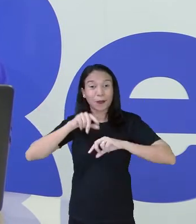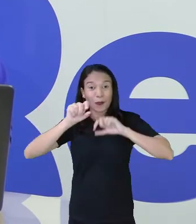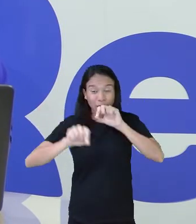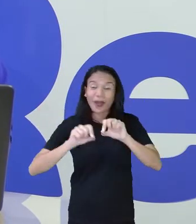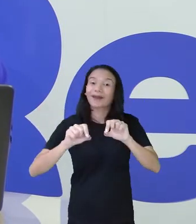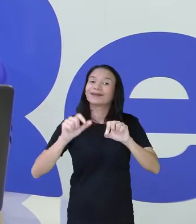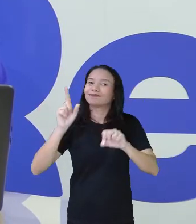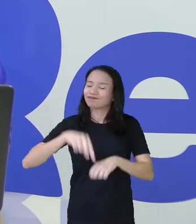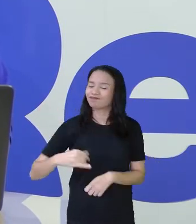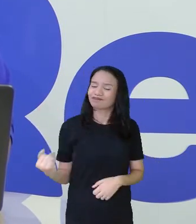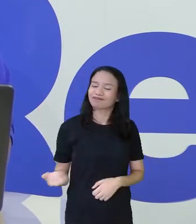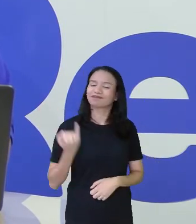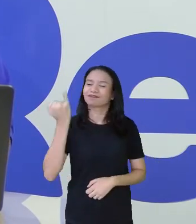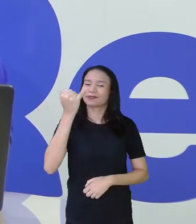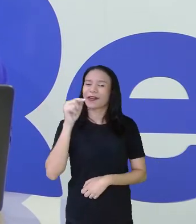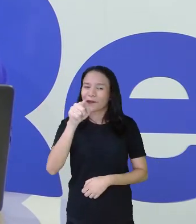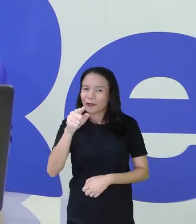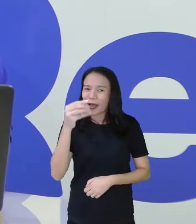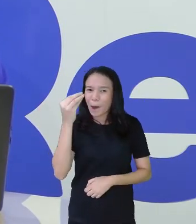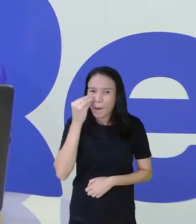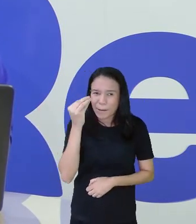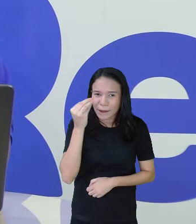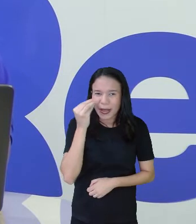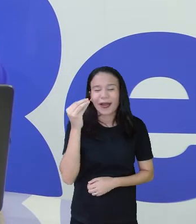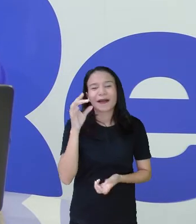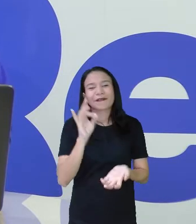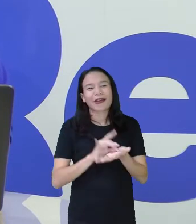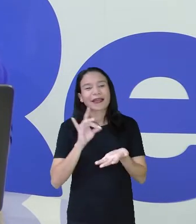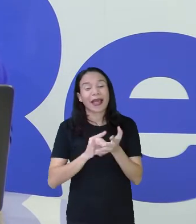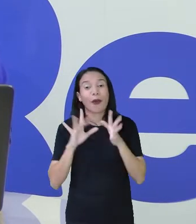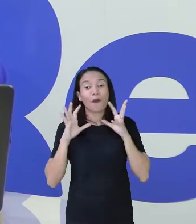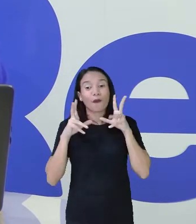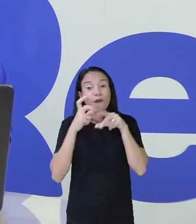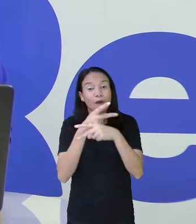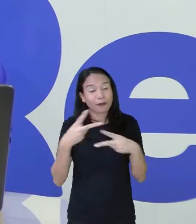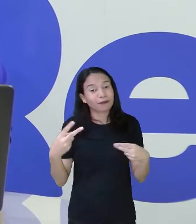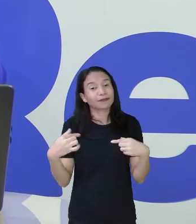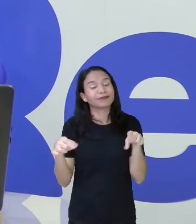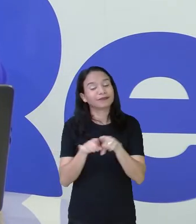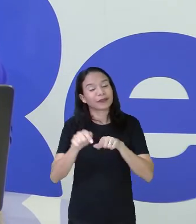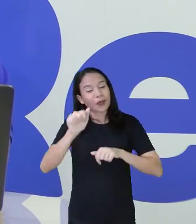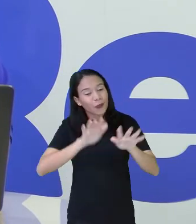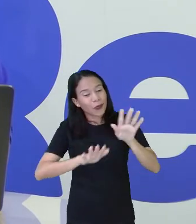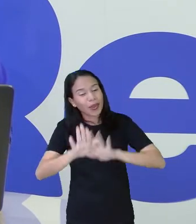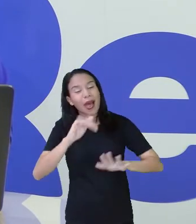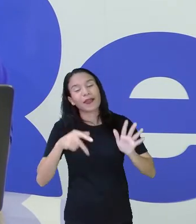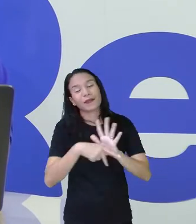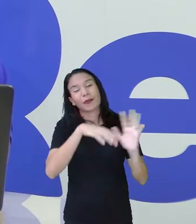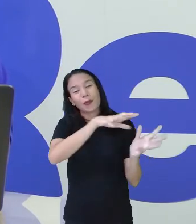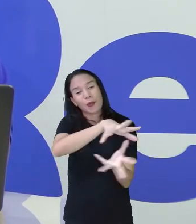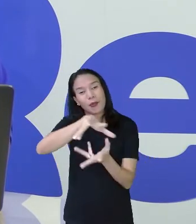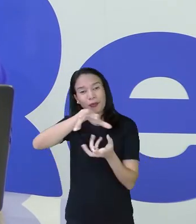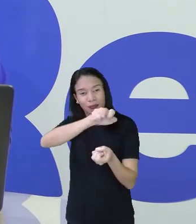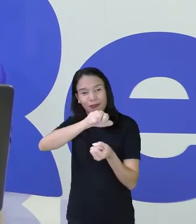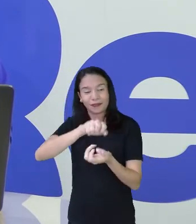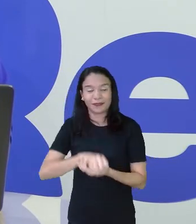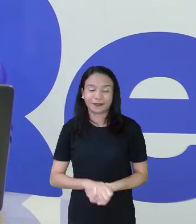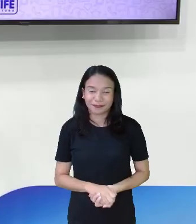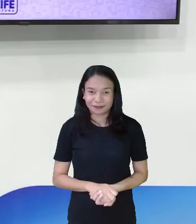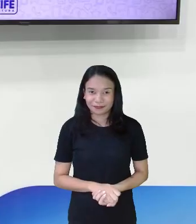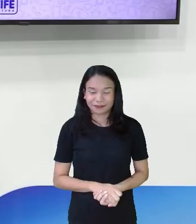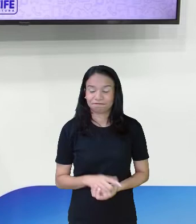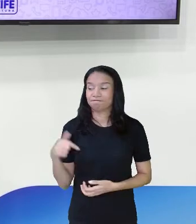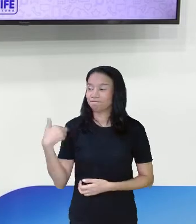um ponto importante para vocês observarem aí os animais e cuidar desse nosso planeta. Olha aí, a